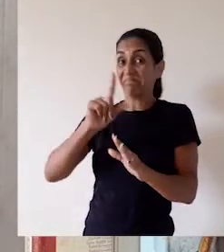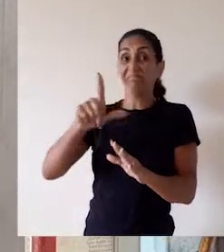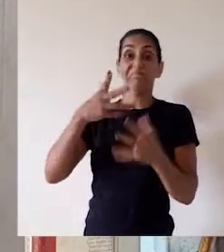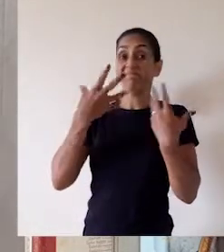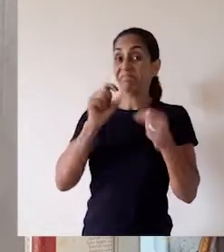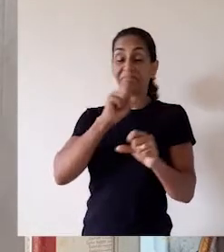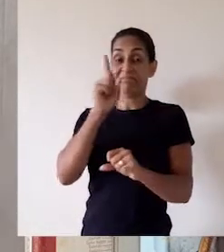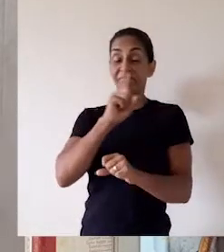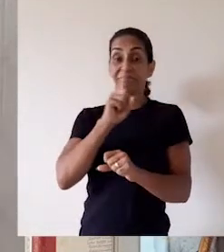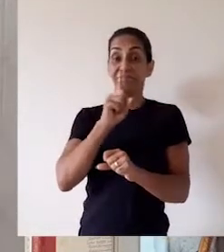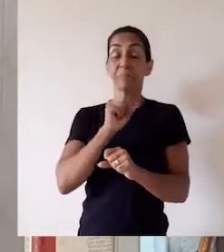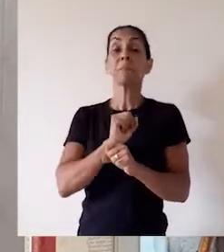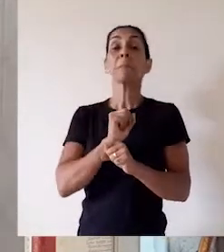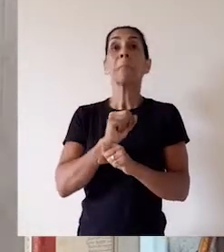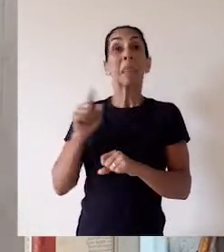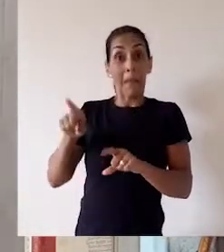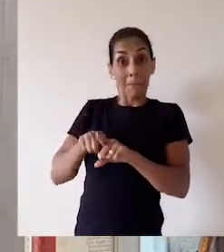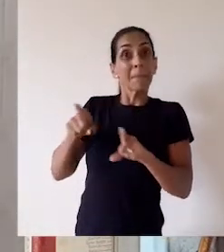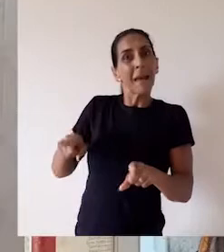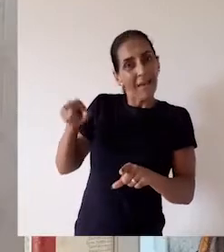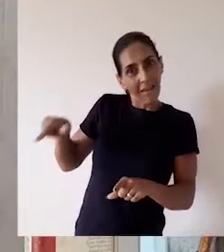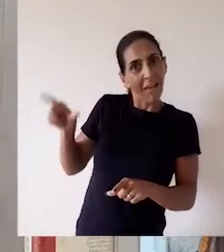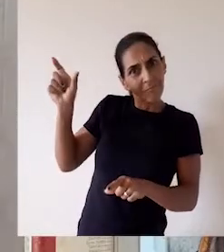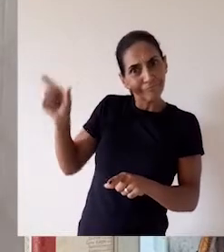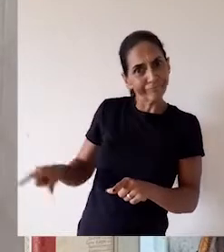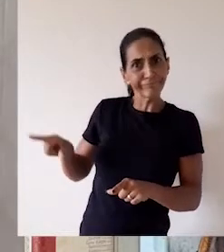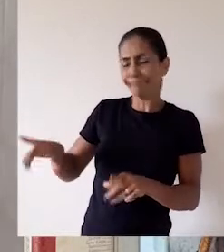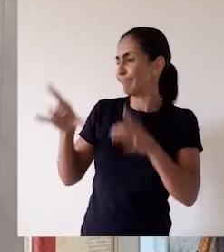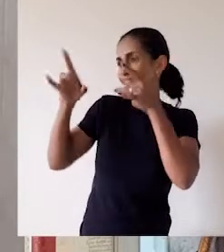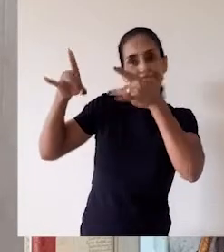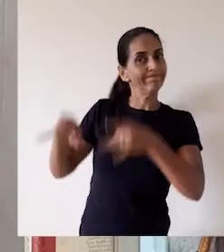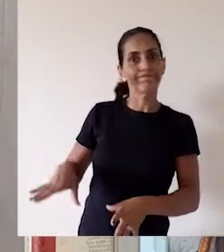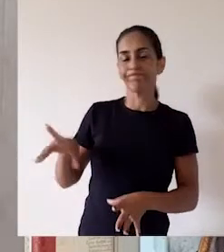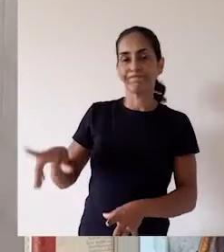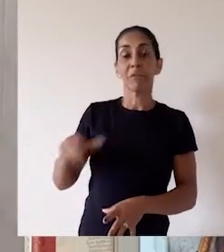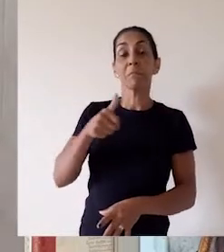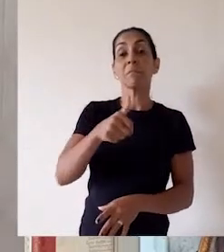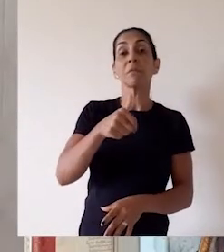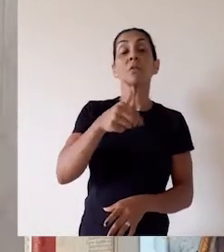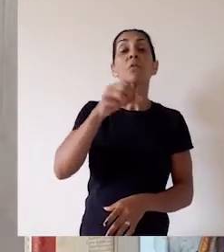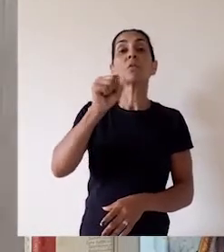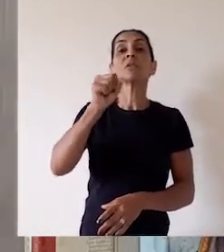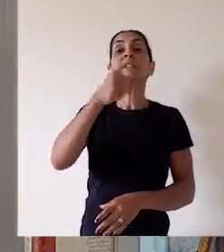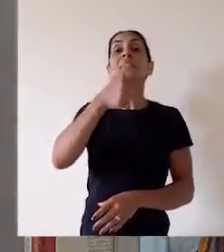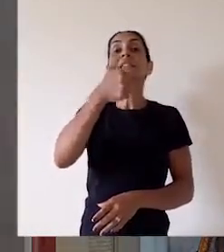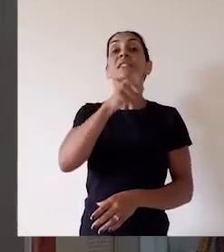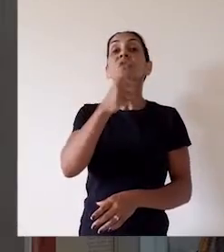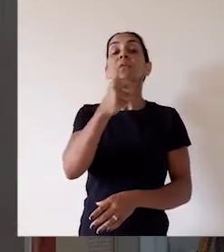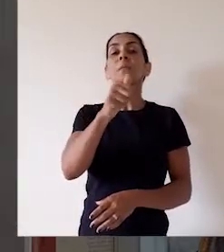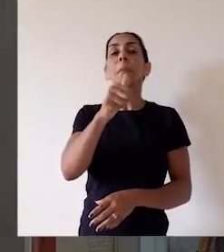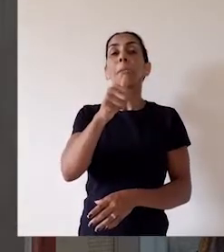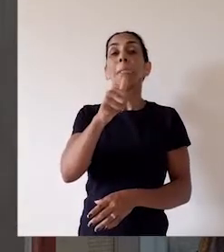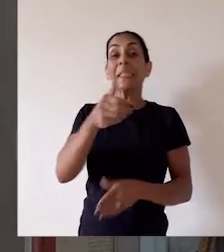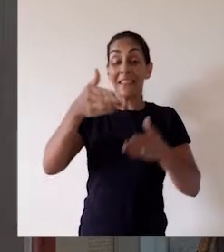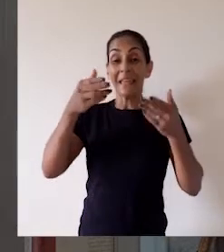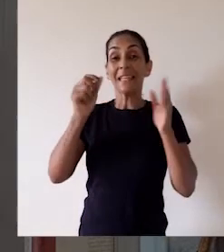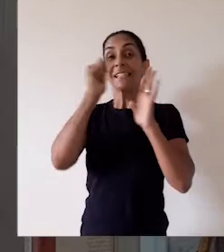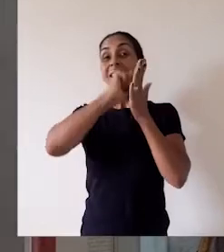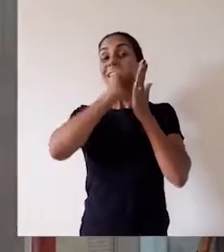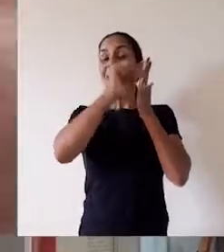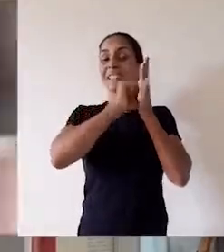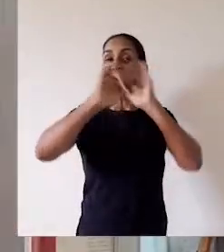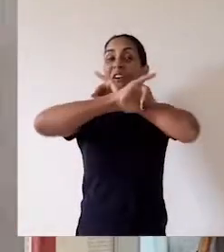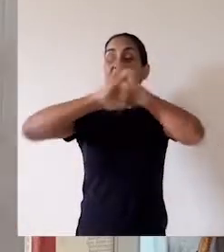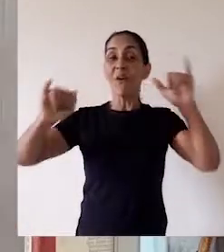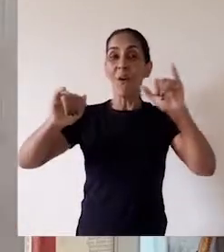crédito ao que elas escreviam. Mas ela não desistiu e em 1811 ela lançou Orgulho e Preconceito, com o